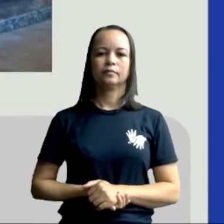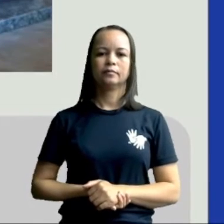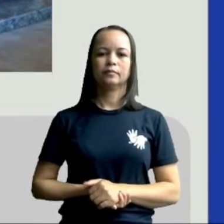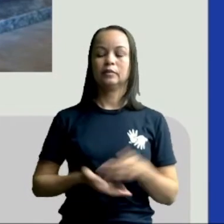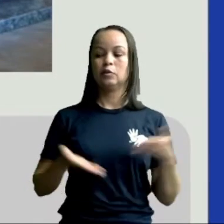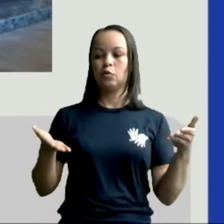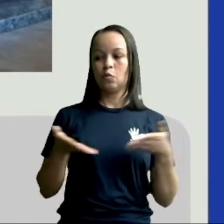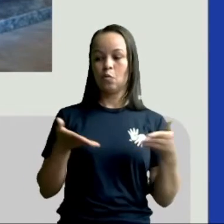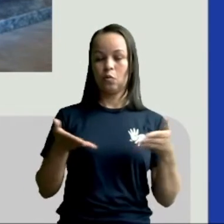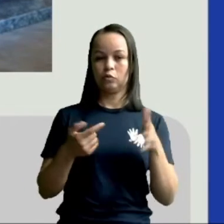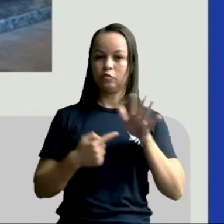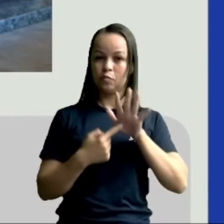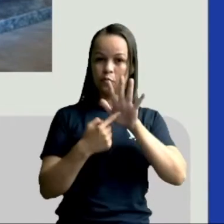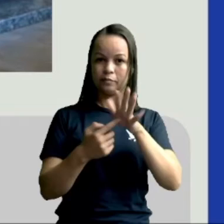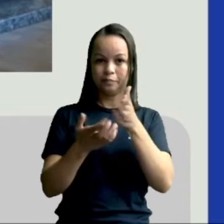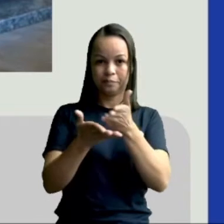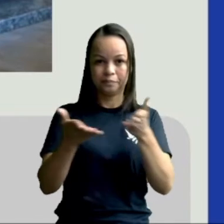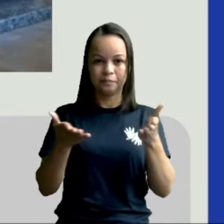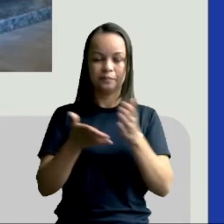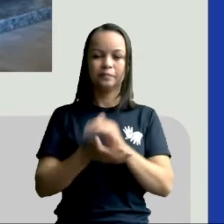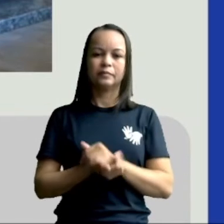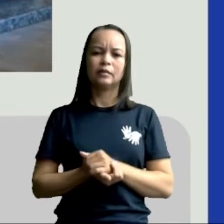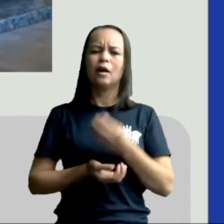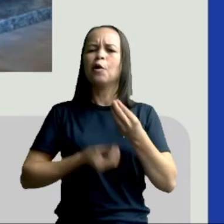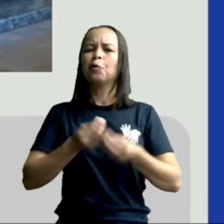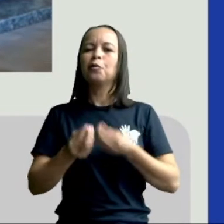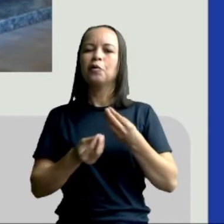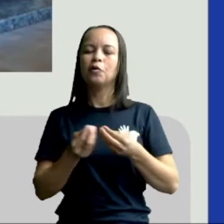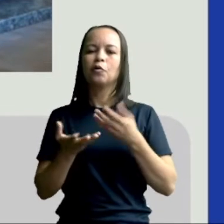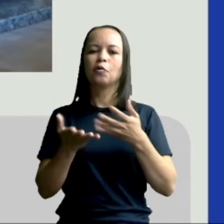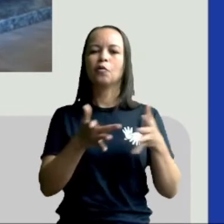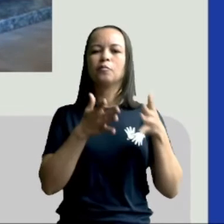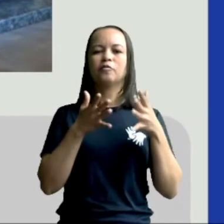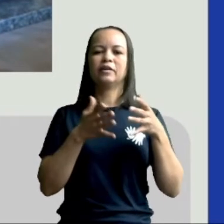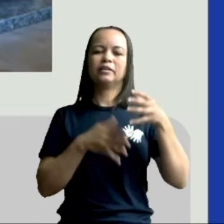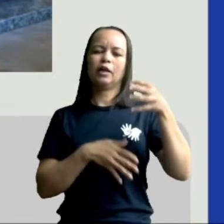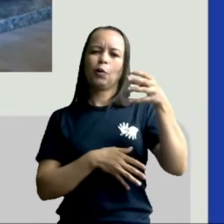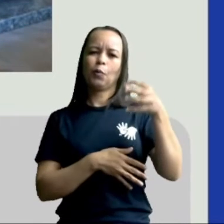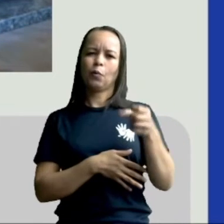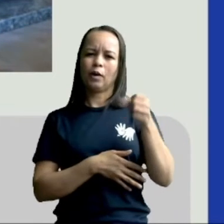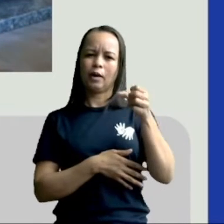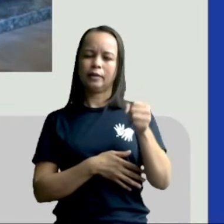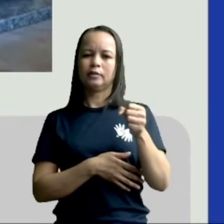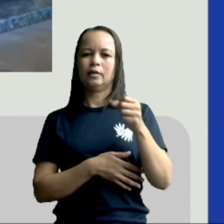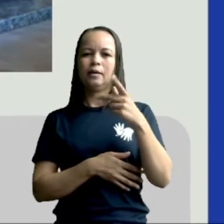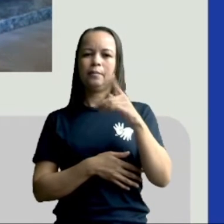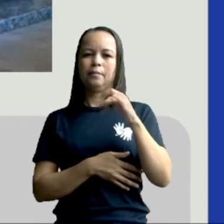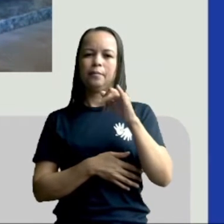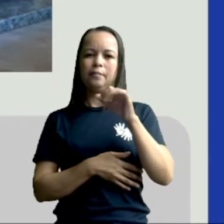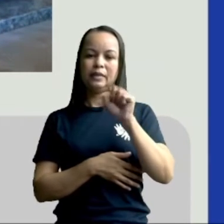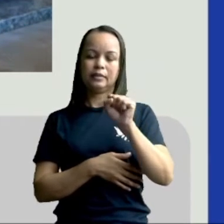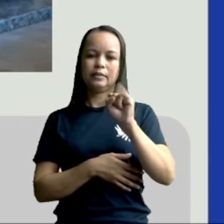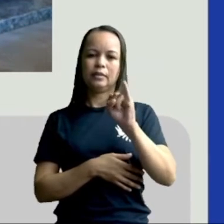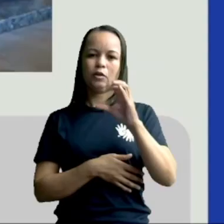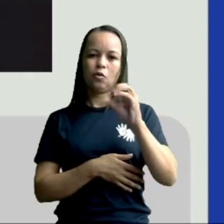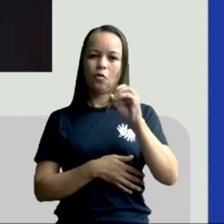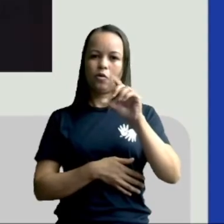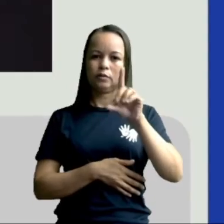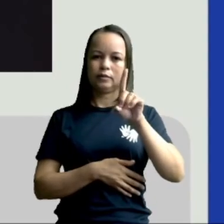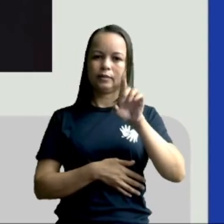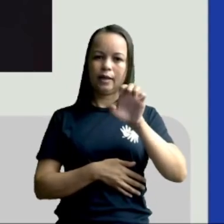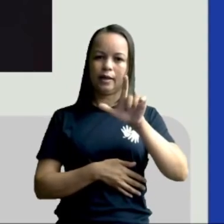Hoje eu vou mostrar para vocês como fazer um leite psicodélico